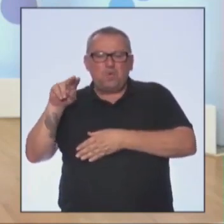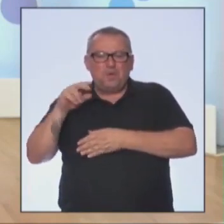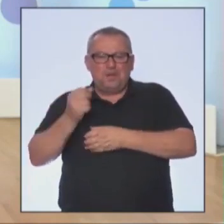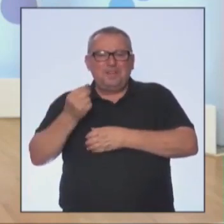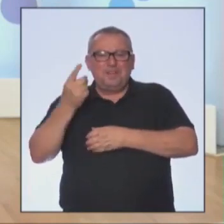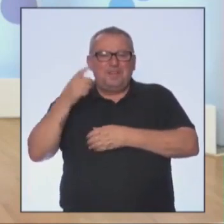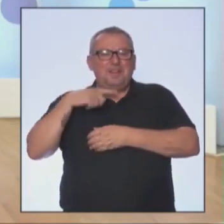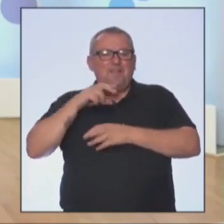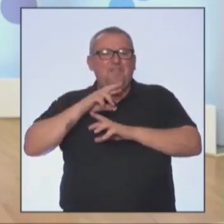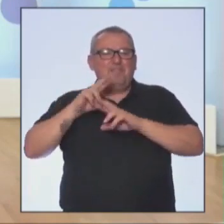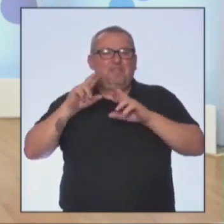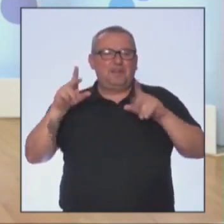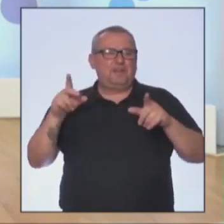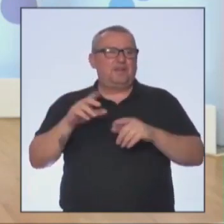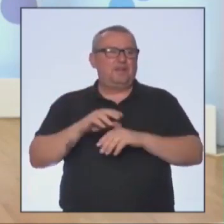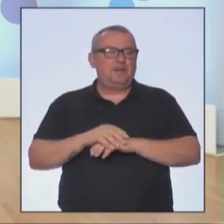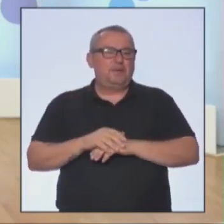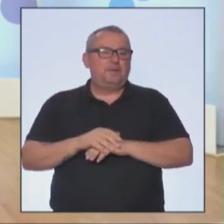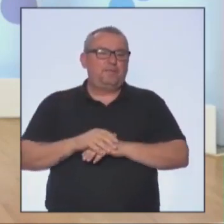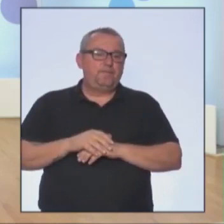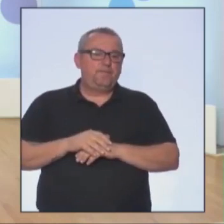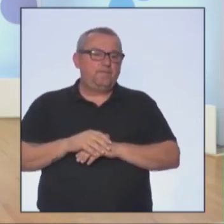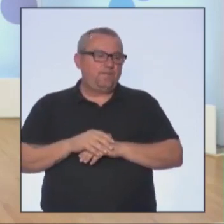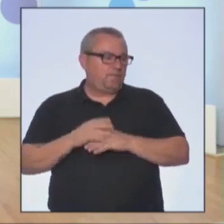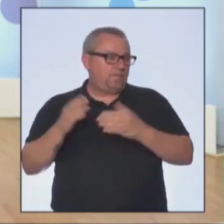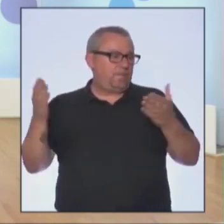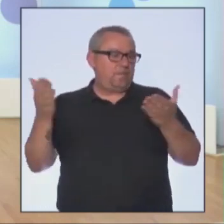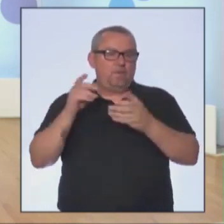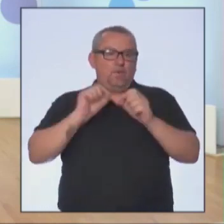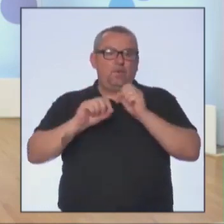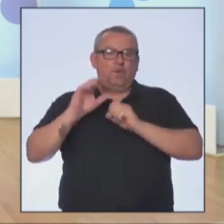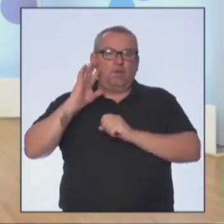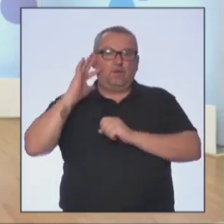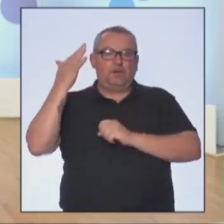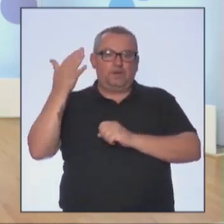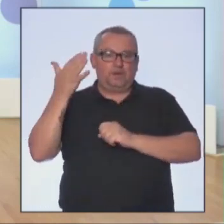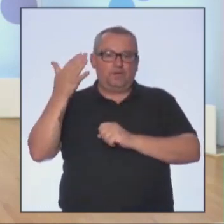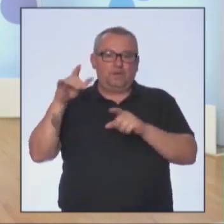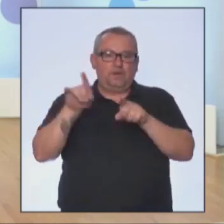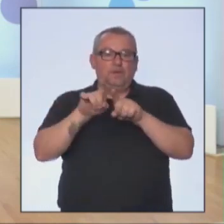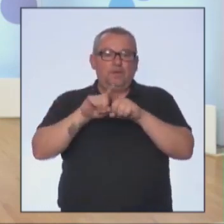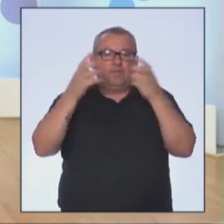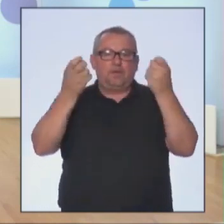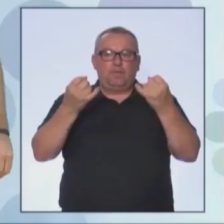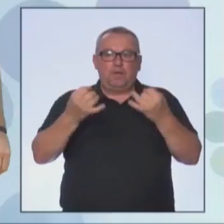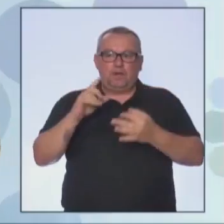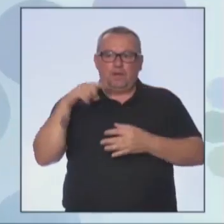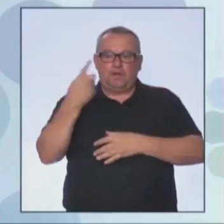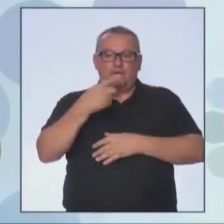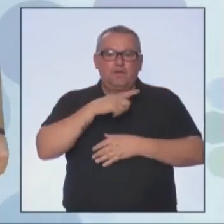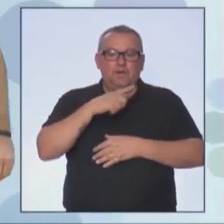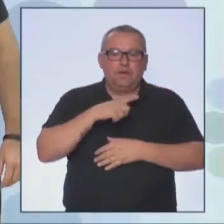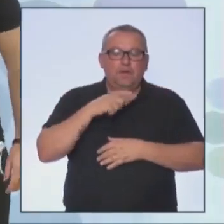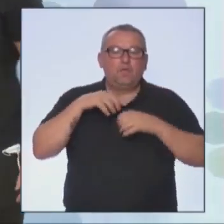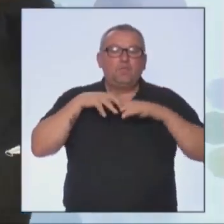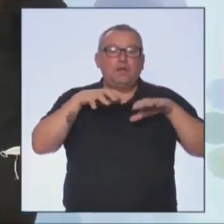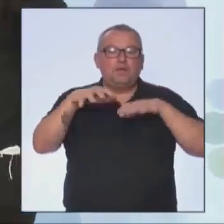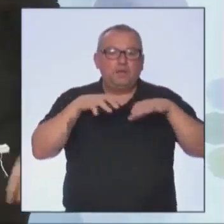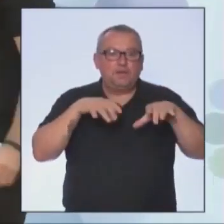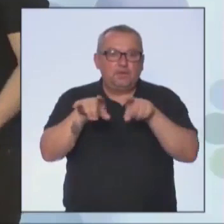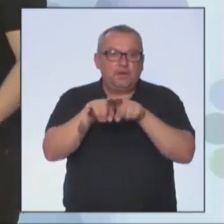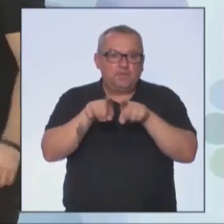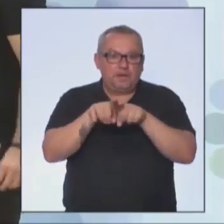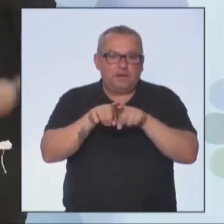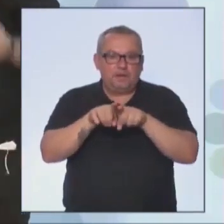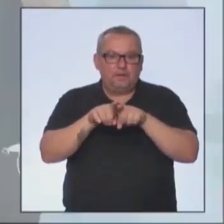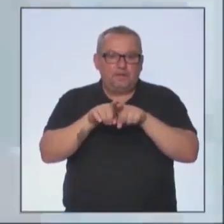Houve uma diferença. Bom, então vamos explicar o que aconteceu aqui. E para explicar isso, a gente tem uma animação também, que vai